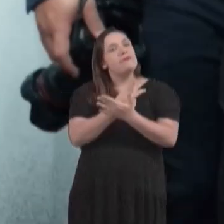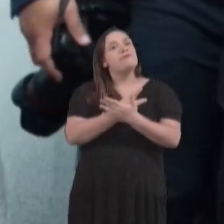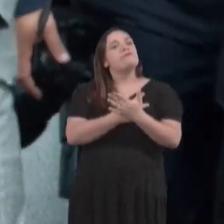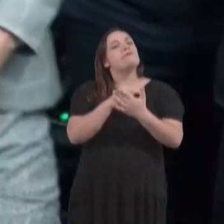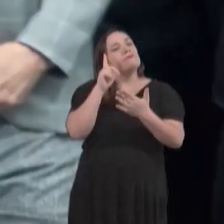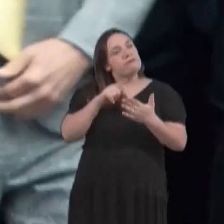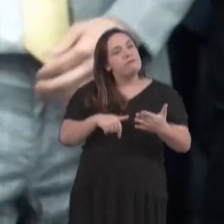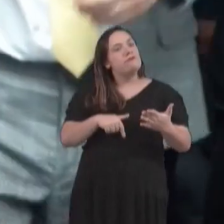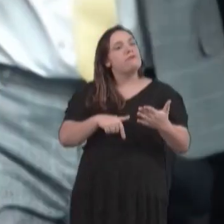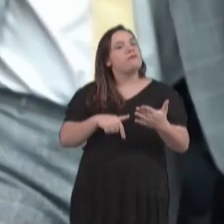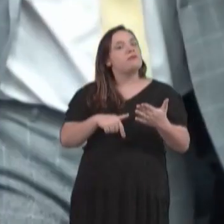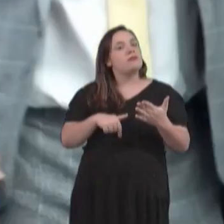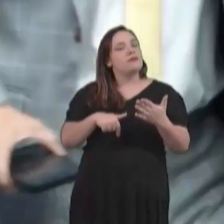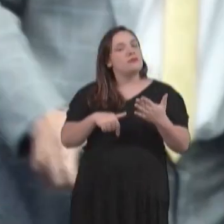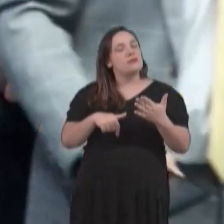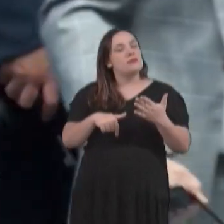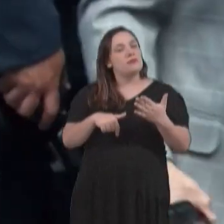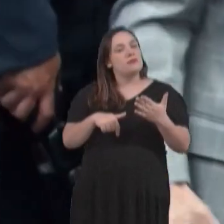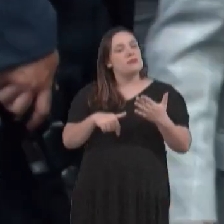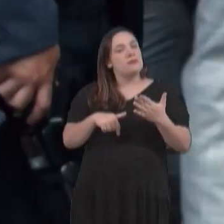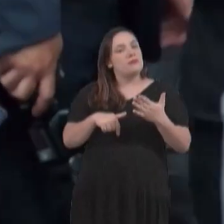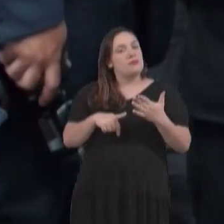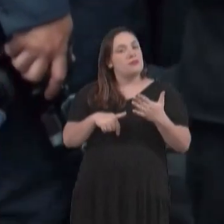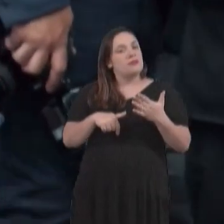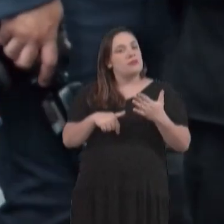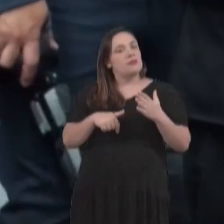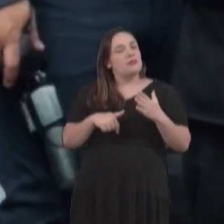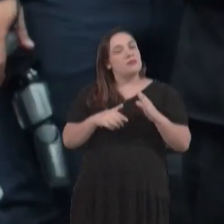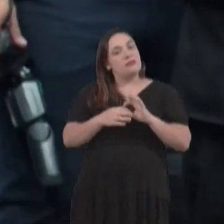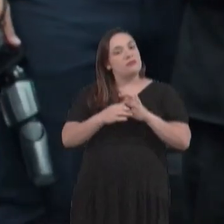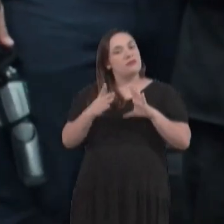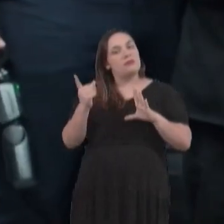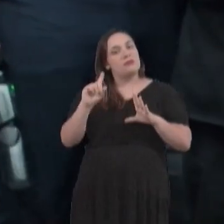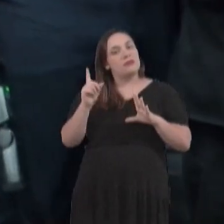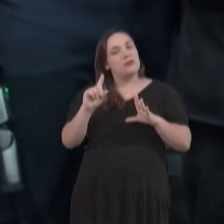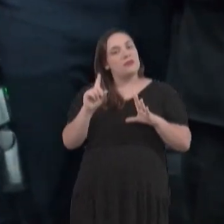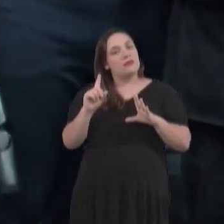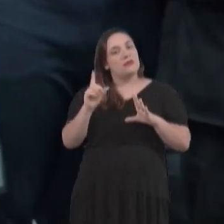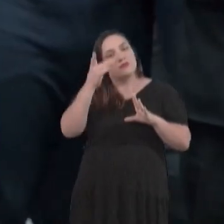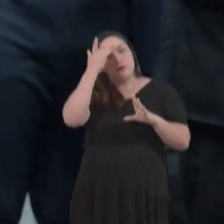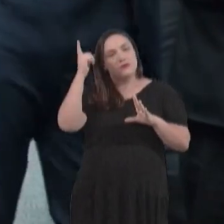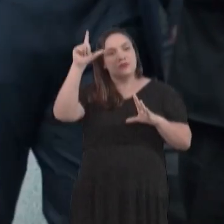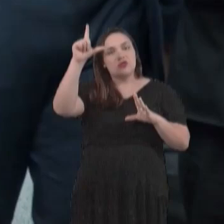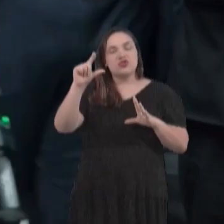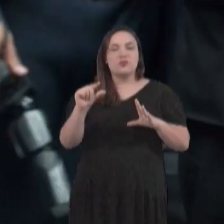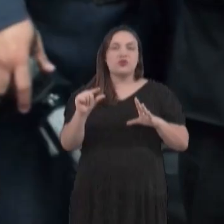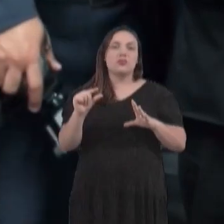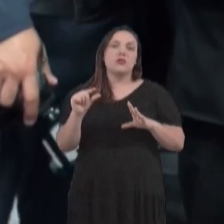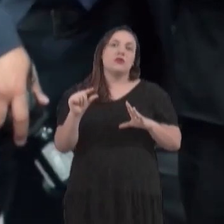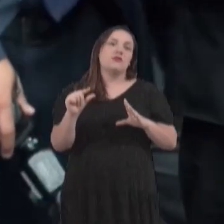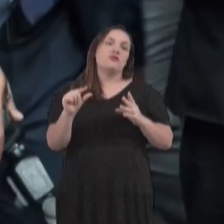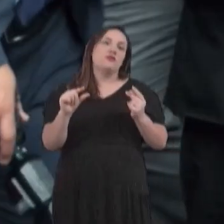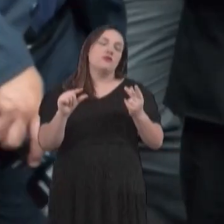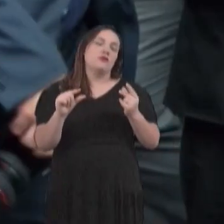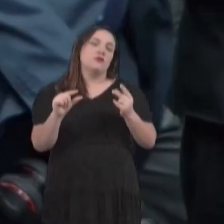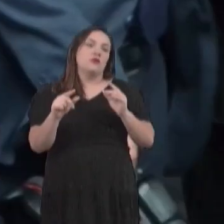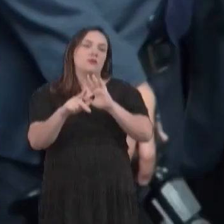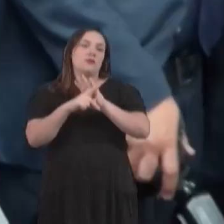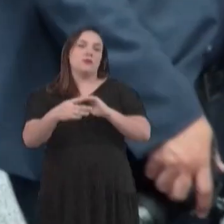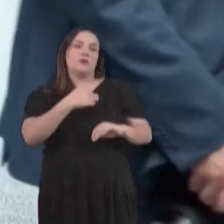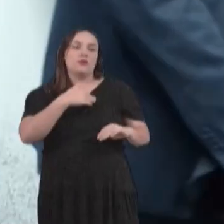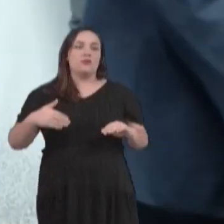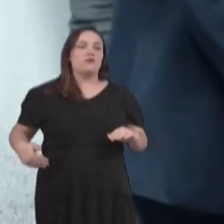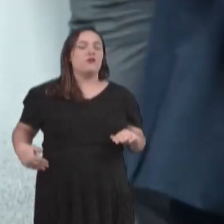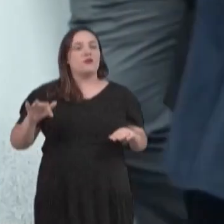criminosamente cometendo e não permitir que a diminuição do custo determinado